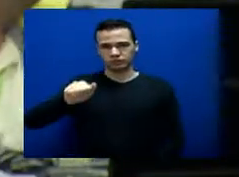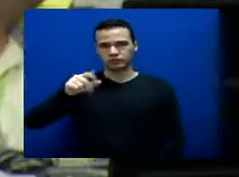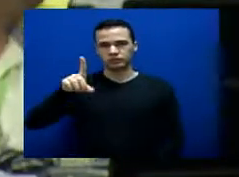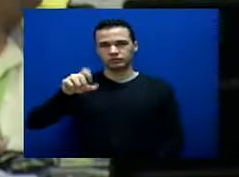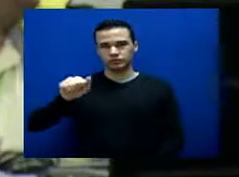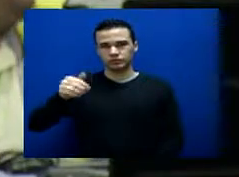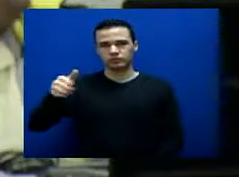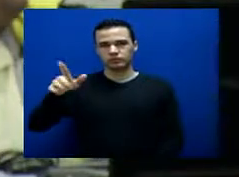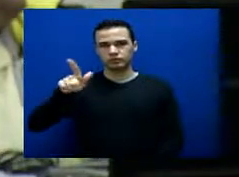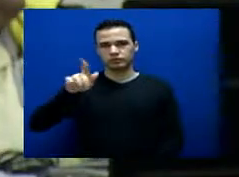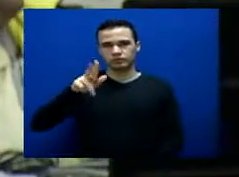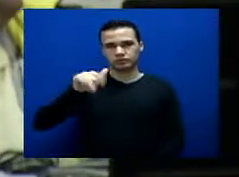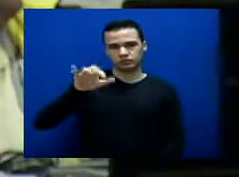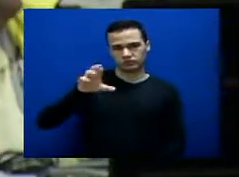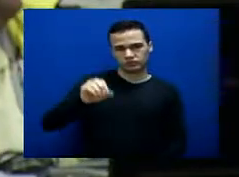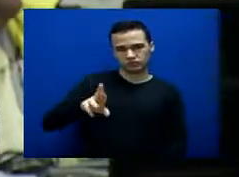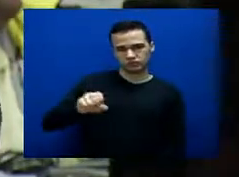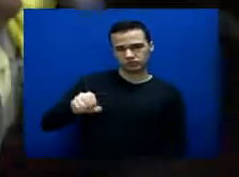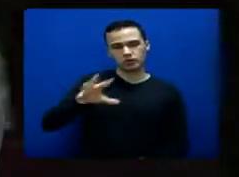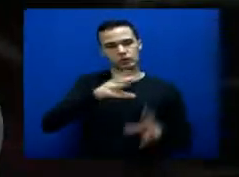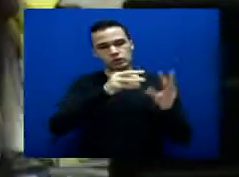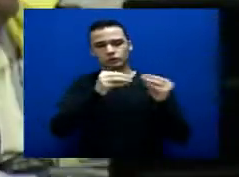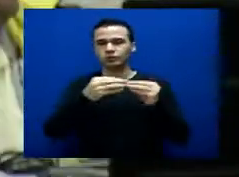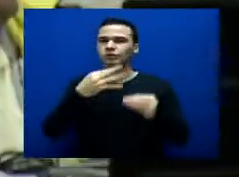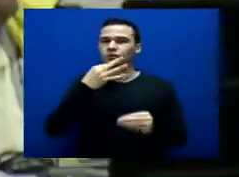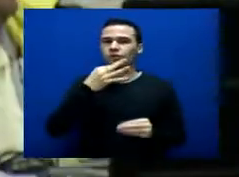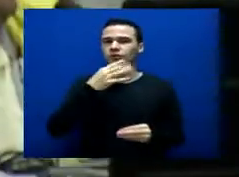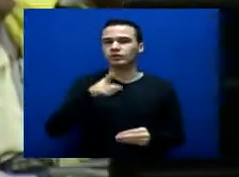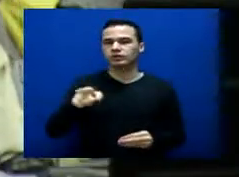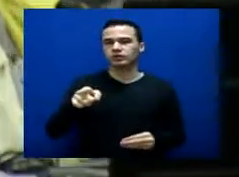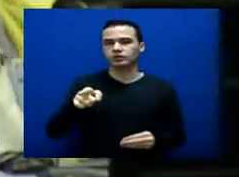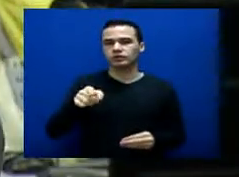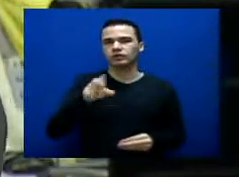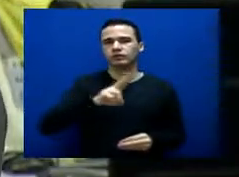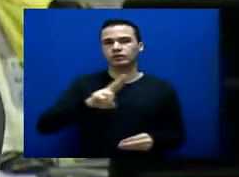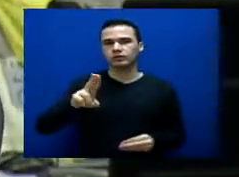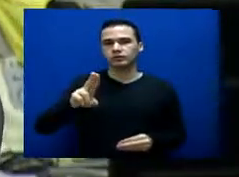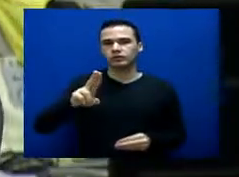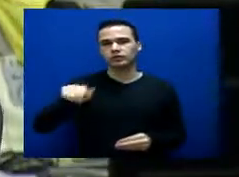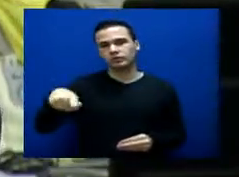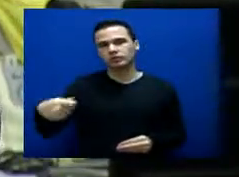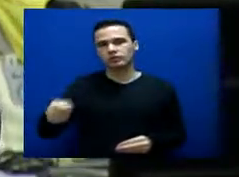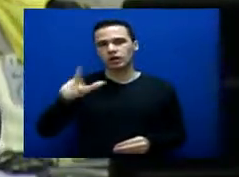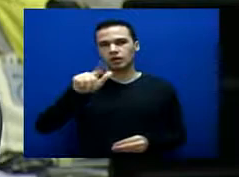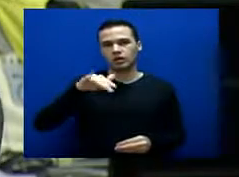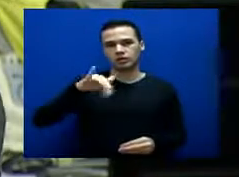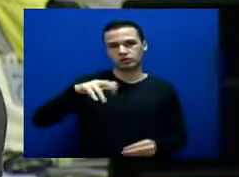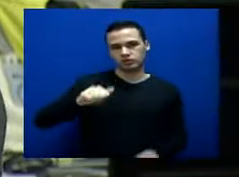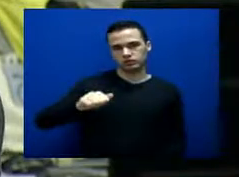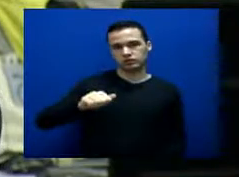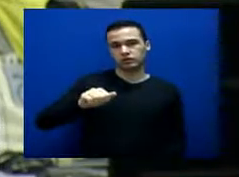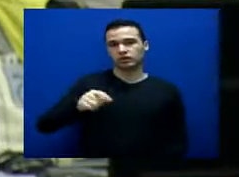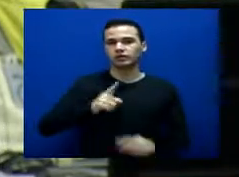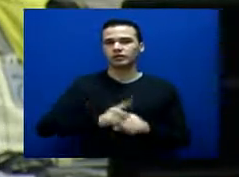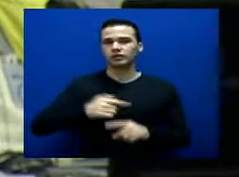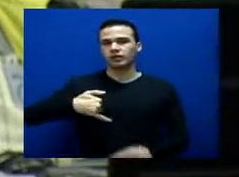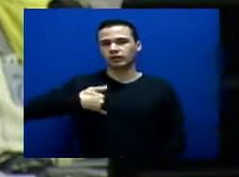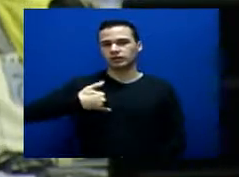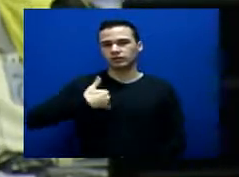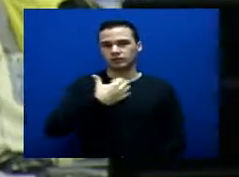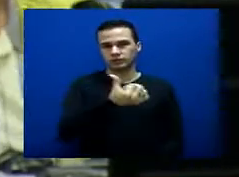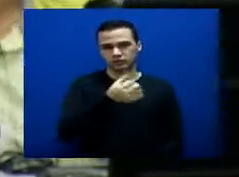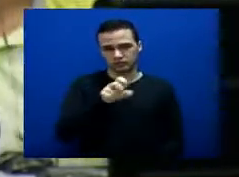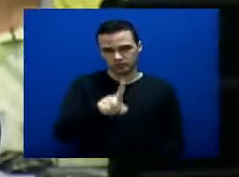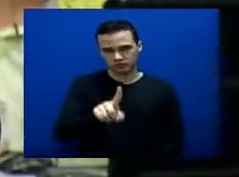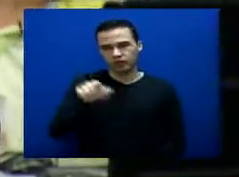a mais conhecida pelo codinome de Linda, que aos 61 anos de idade,